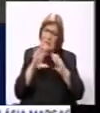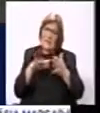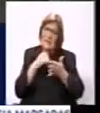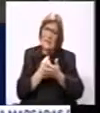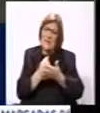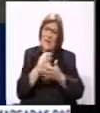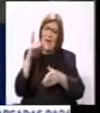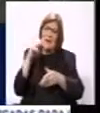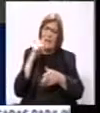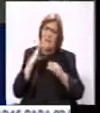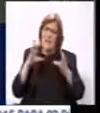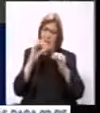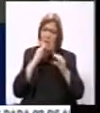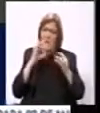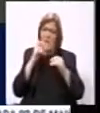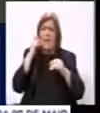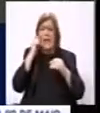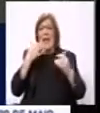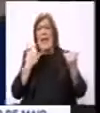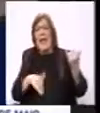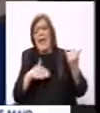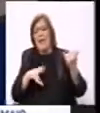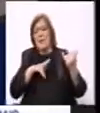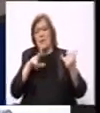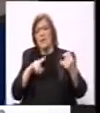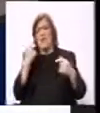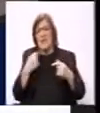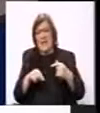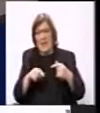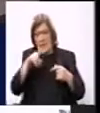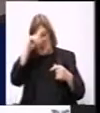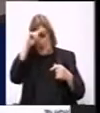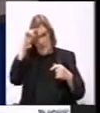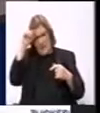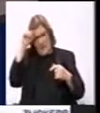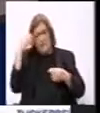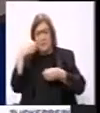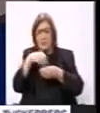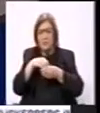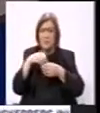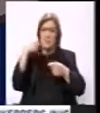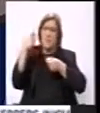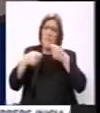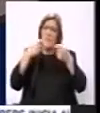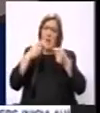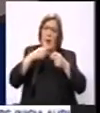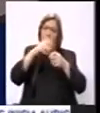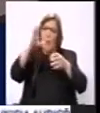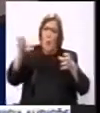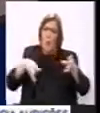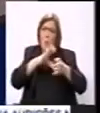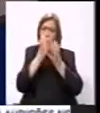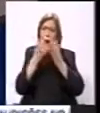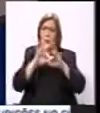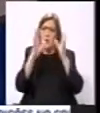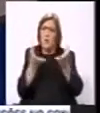artistas falar quem quer em português tem alguma deficiência e dificuldade de entrar no mercado local não vá não acha que entrou em